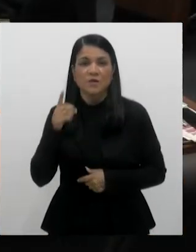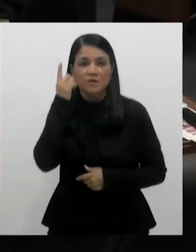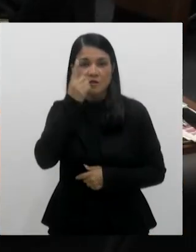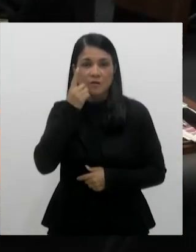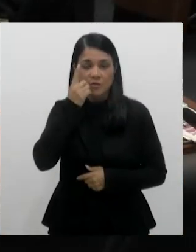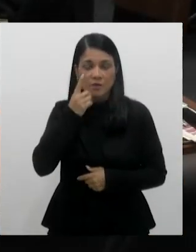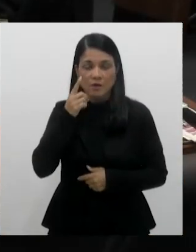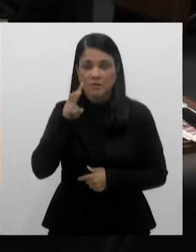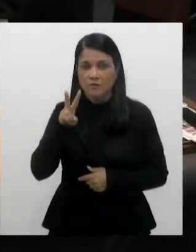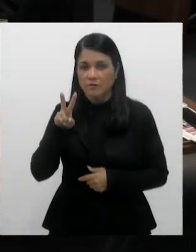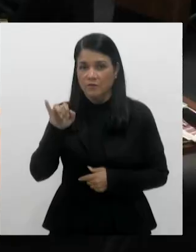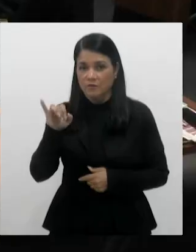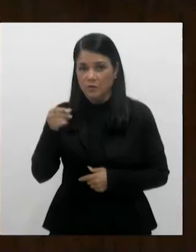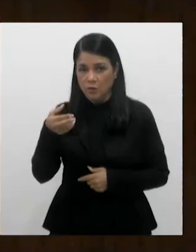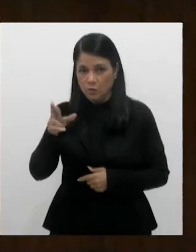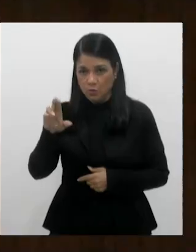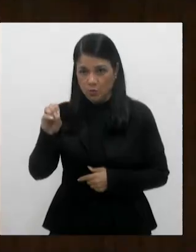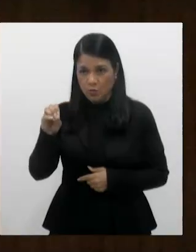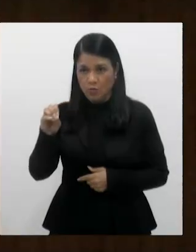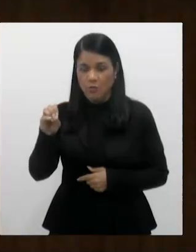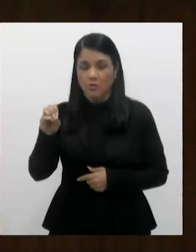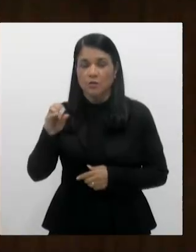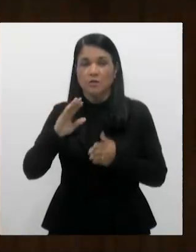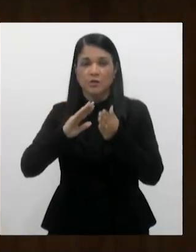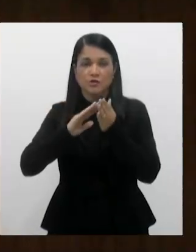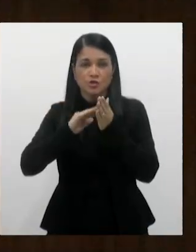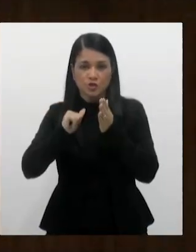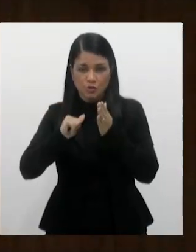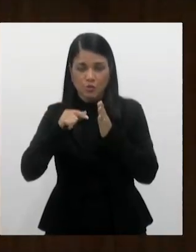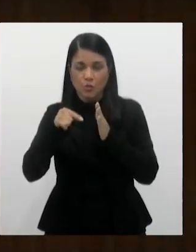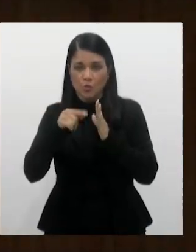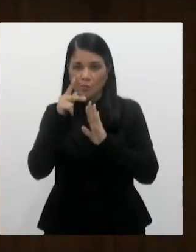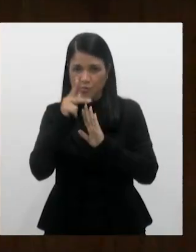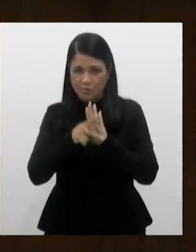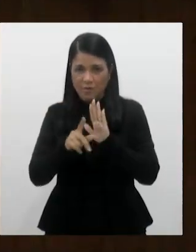Vitor Júnior acaba de retirar aqui e acabou de retirar.